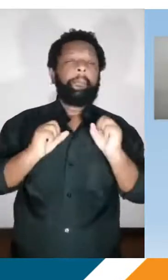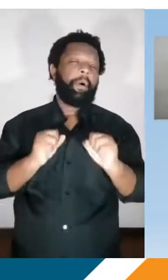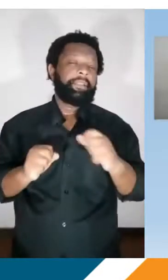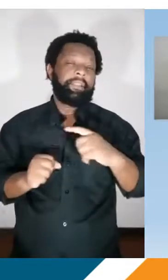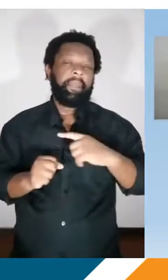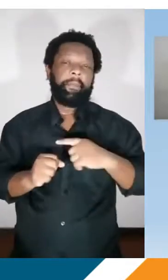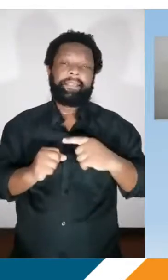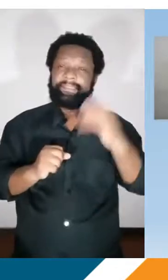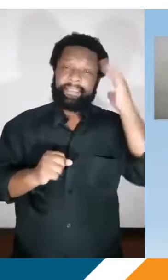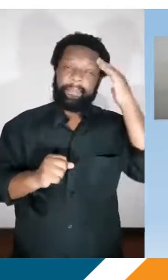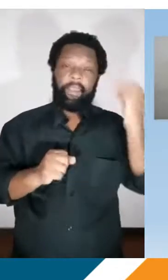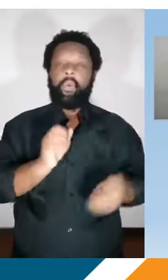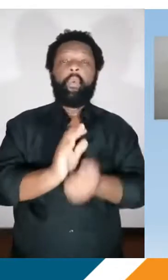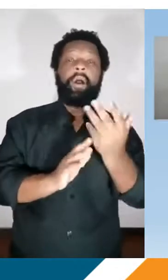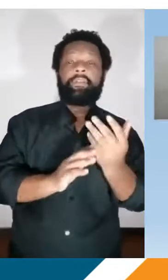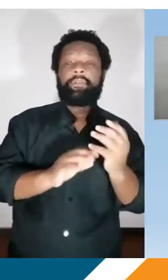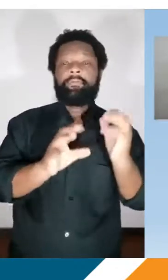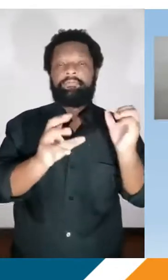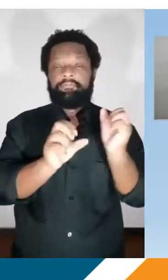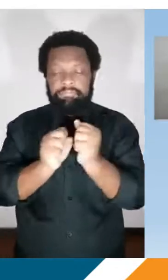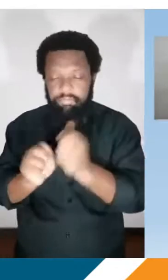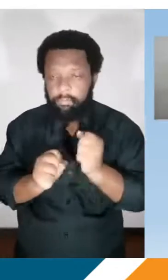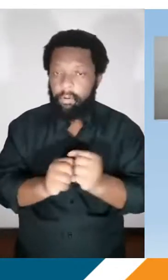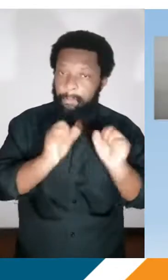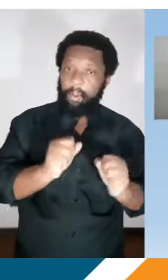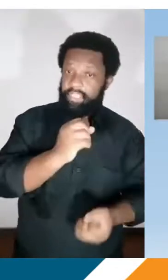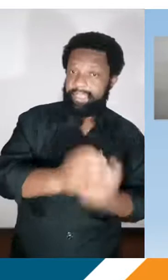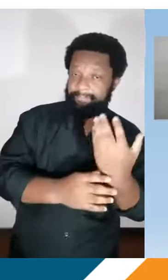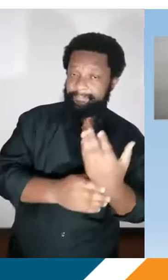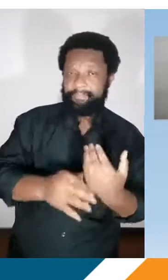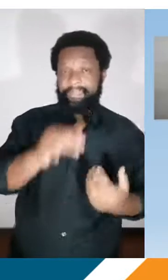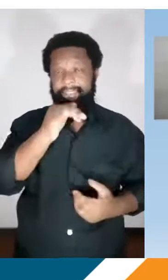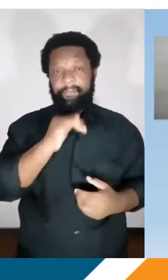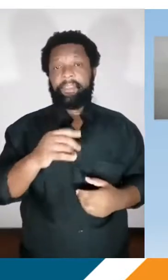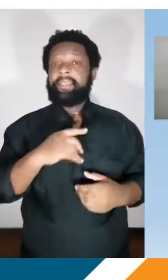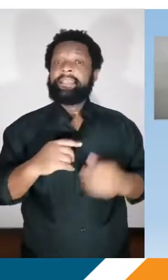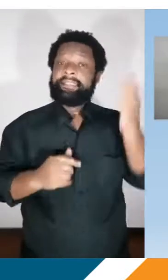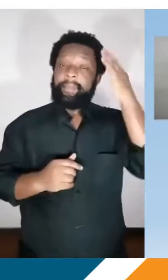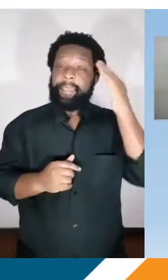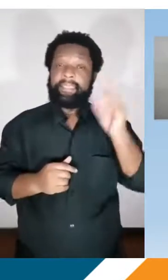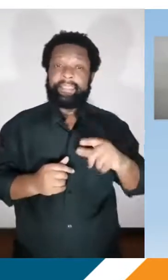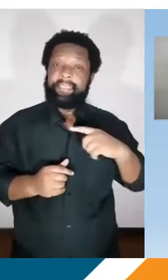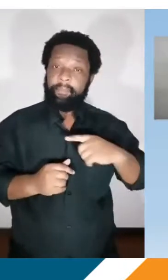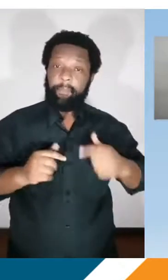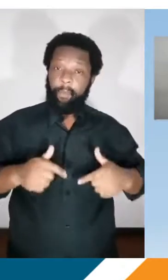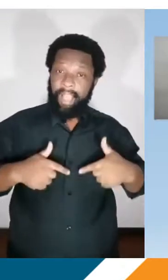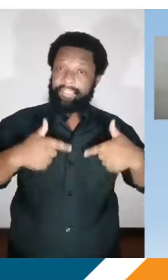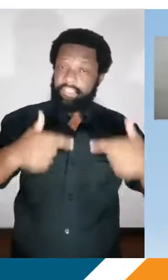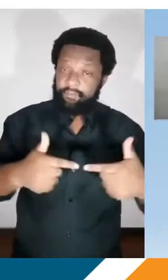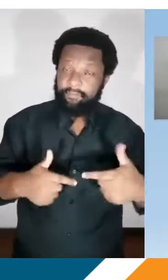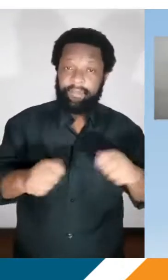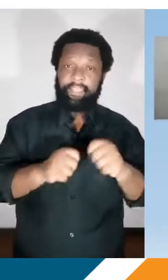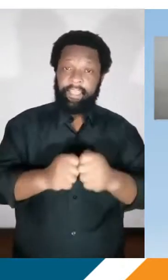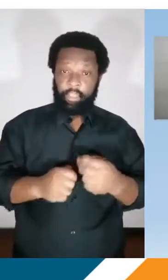quanto que eu posso ter uma dimensão, quantos compostos vão ser gerados. Então, o que acontece? Quando eu quero saber se isômeros são opticamente ativos,